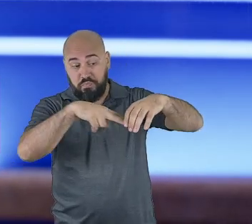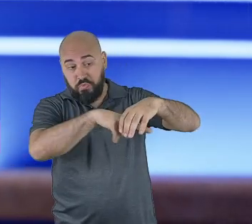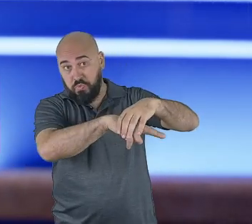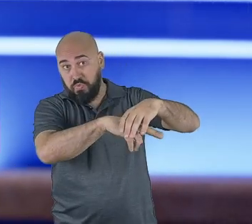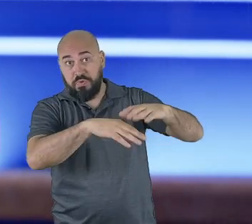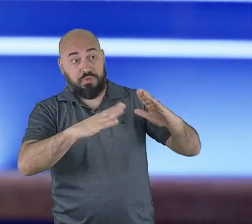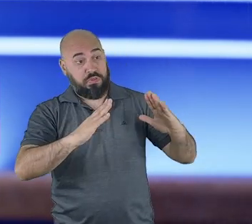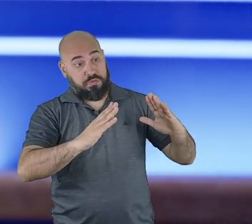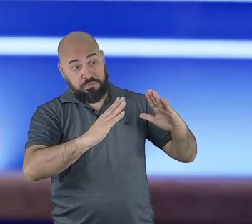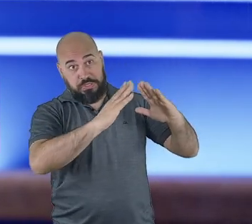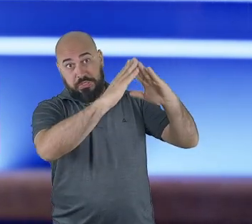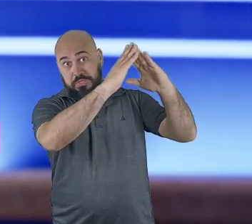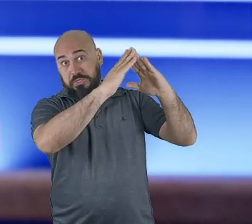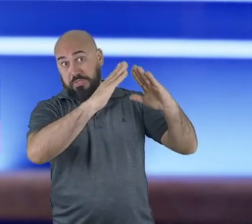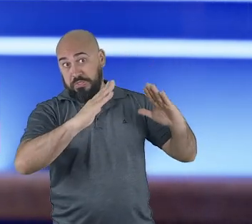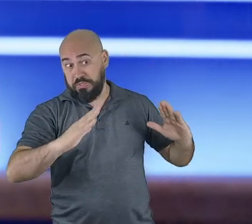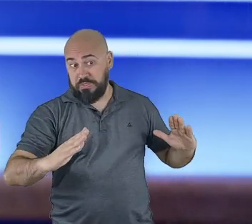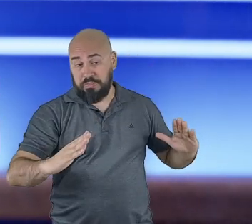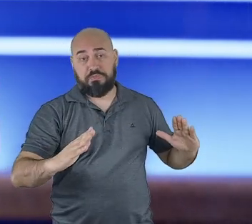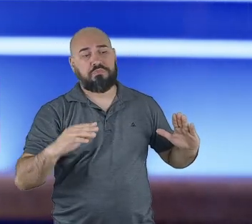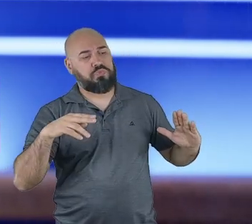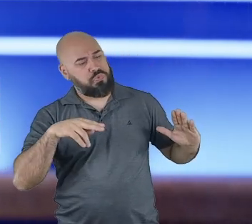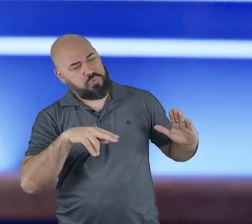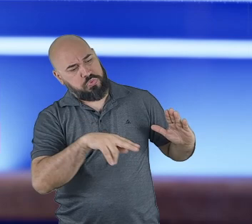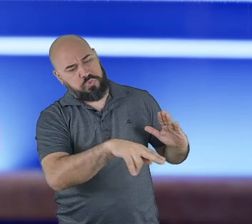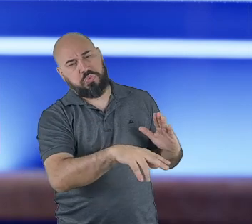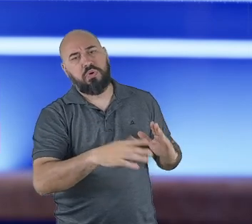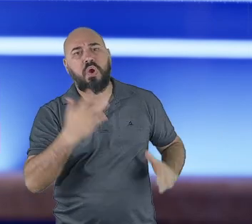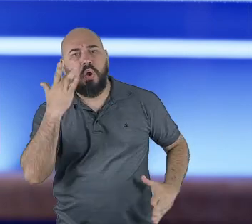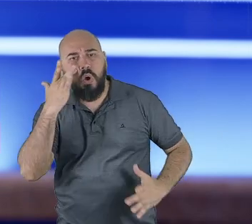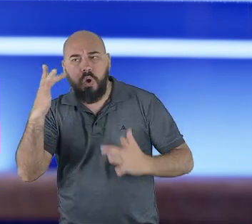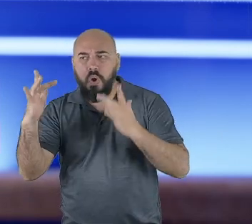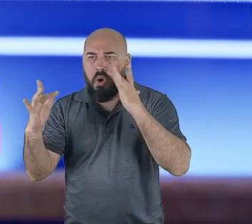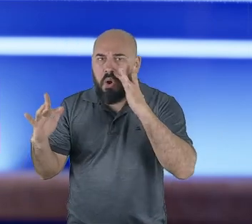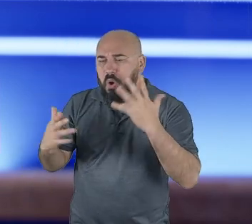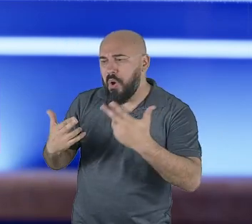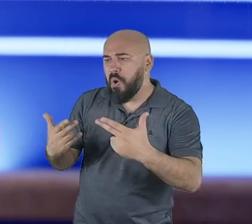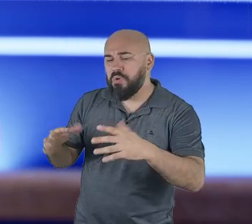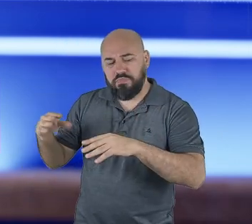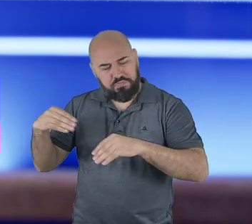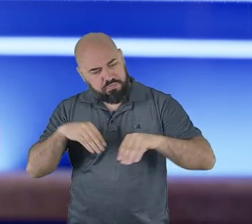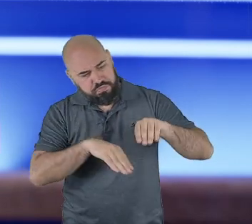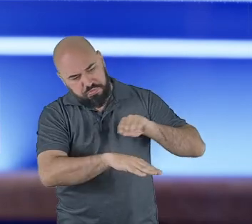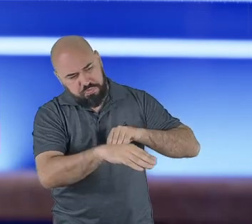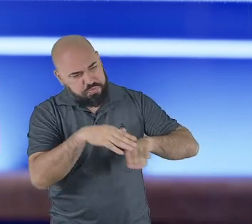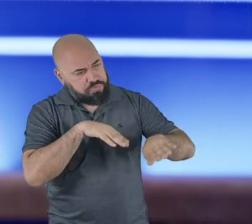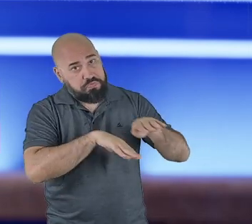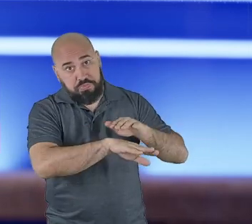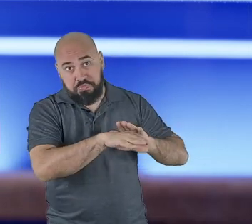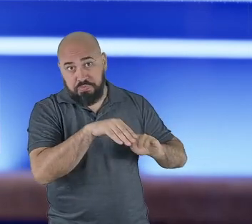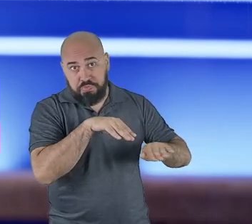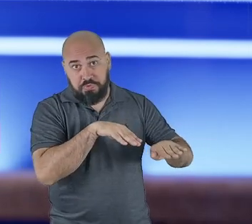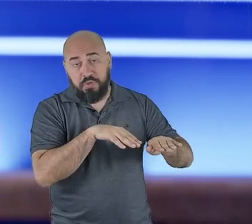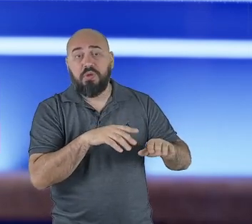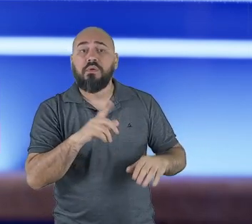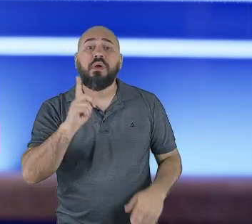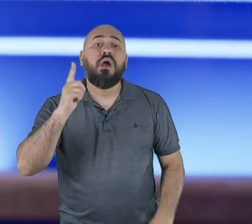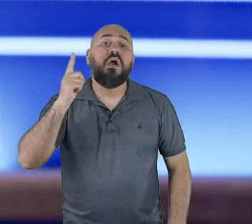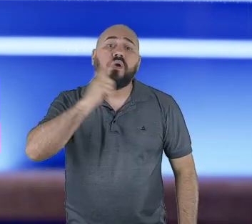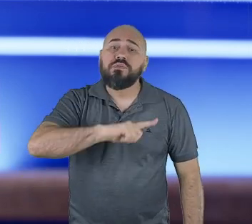de pirâmides e enterravam os seus tesouros junto com os seus corpos. Tudo isso